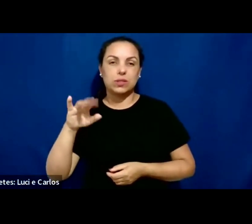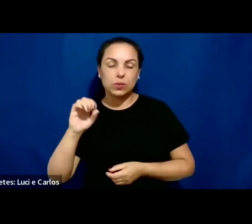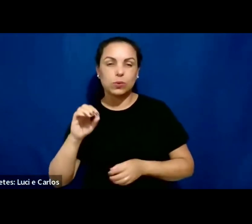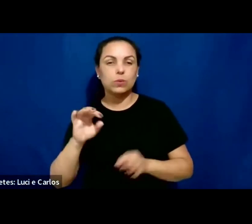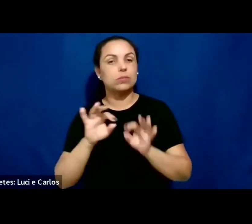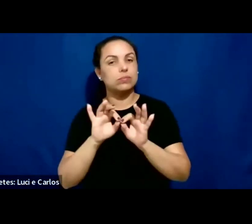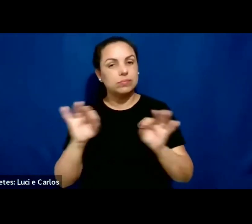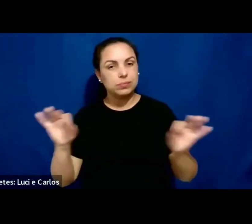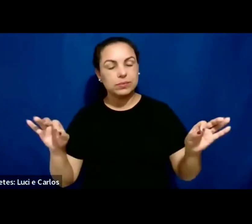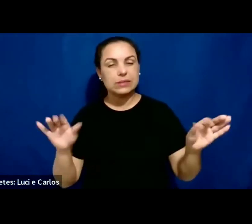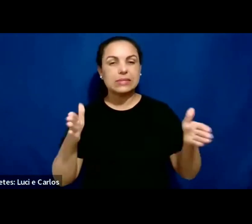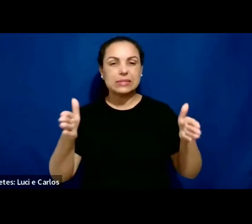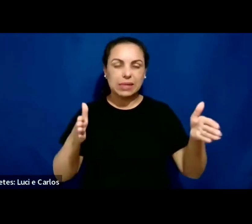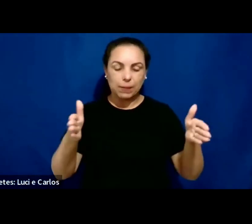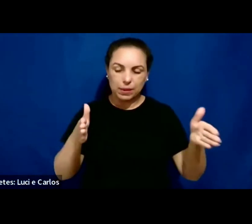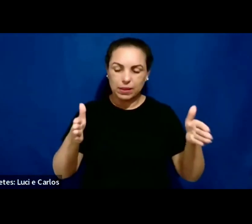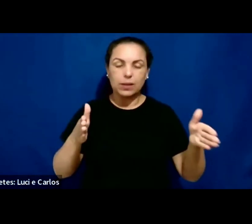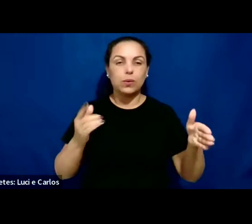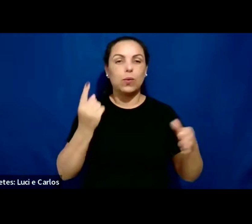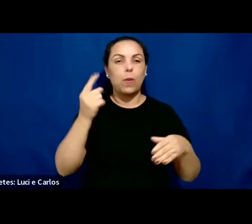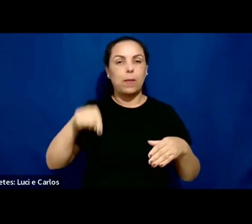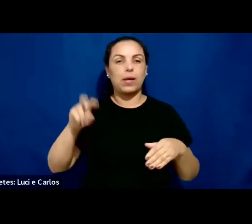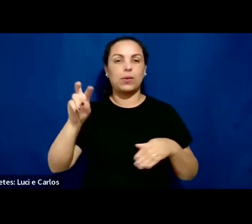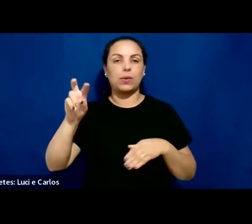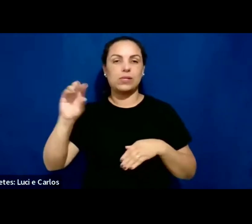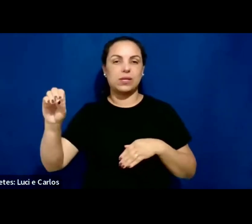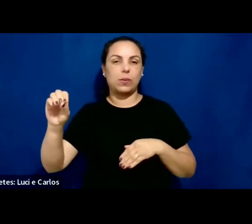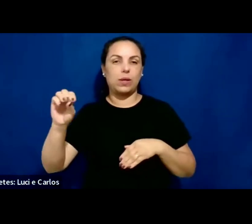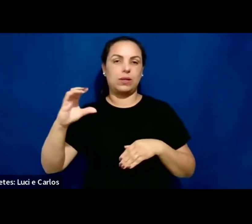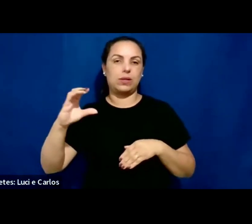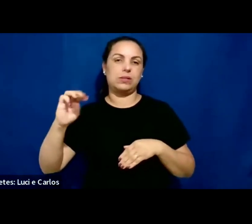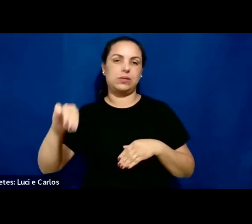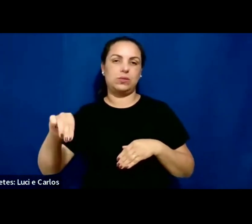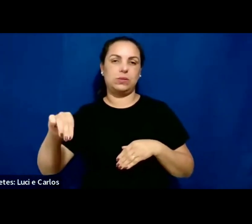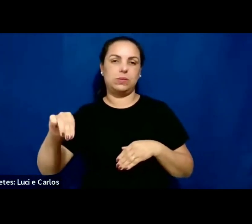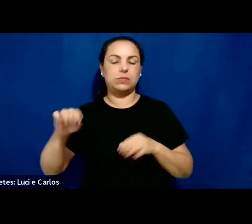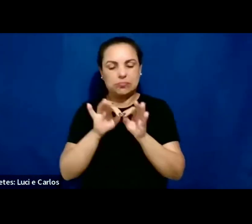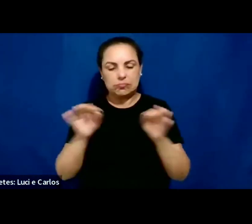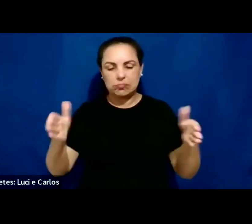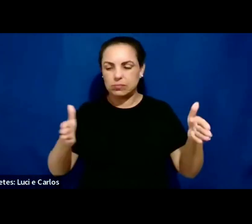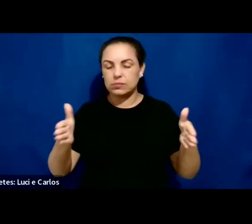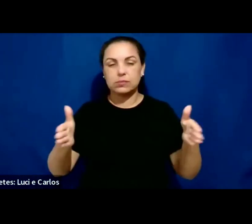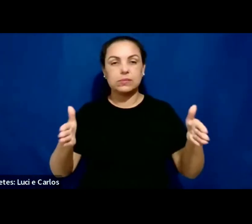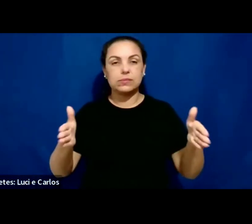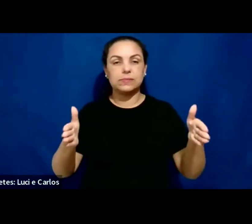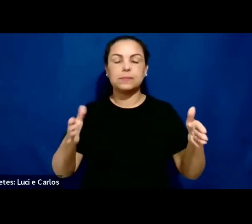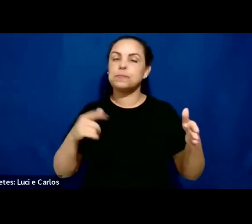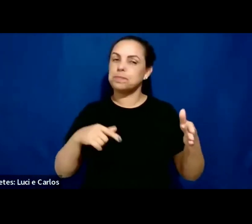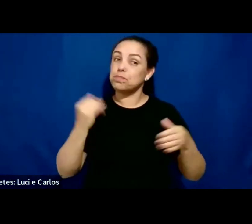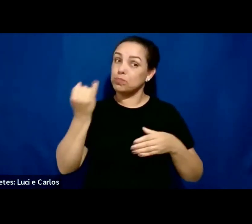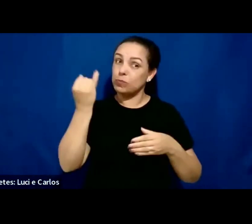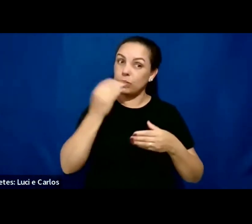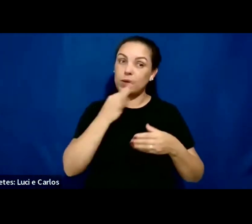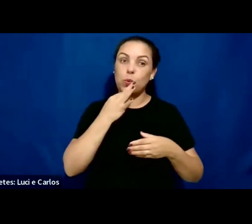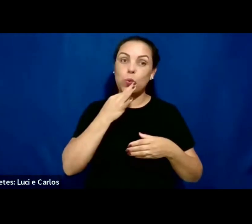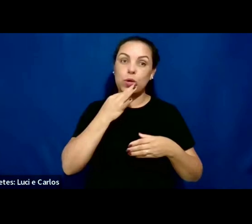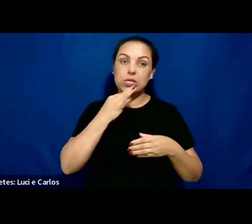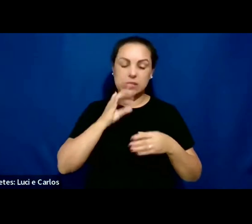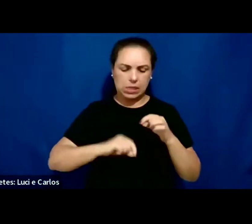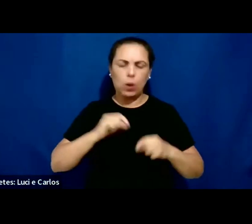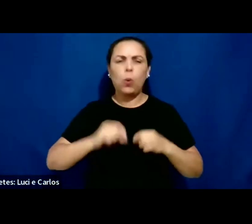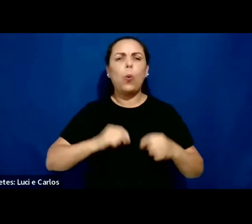1,5 metro. Tá bom? Conhecendo o nosso intestino, nós vamos conhecer também alguns